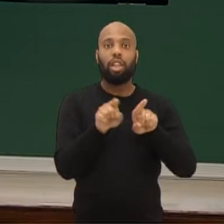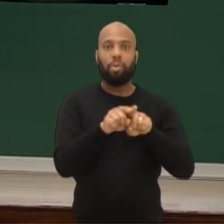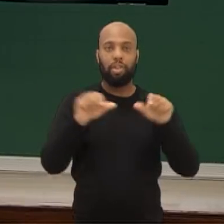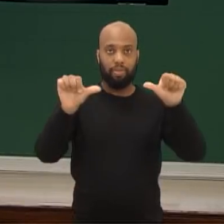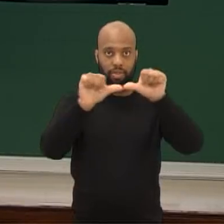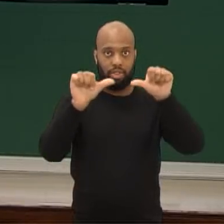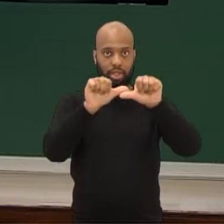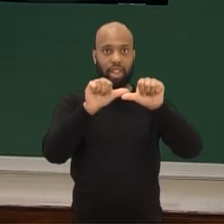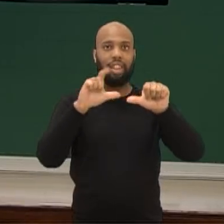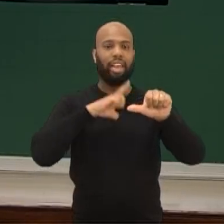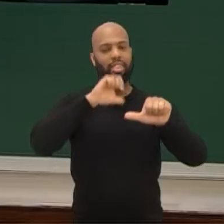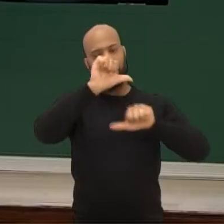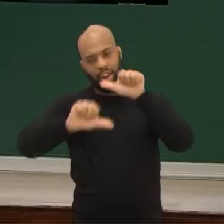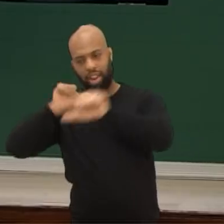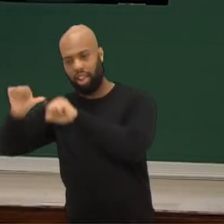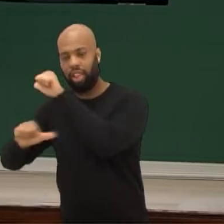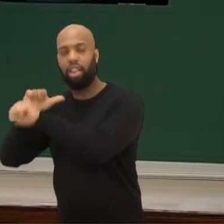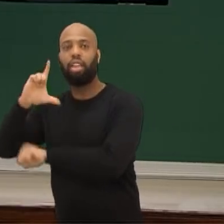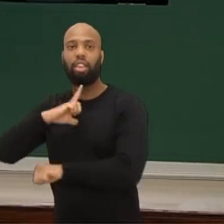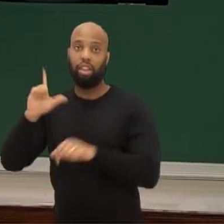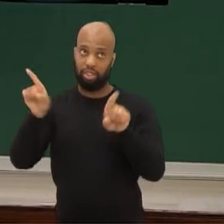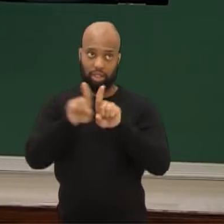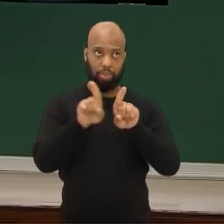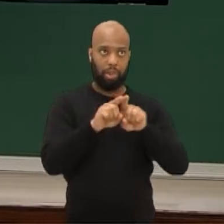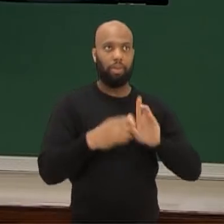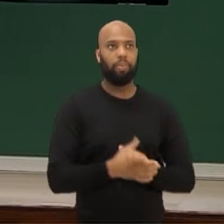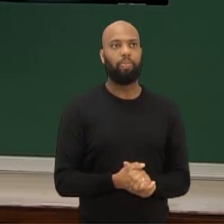simetria e as suas transformações.